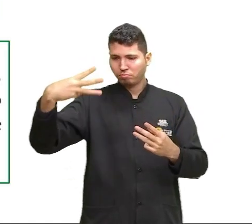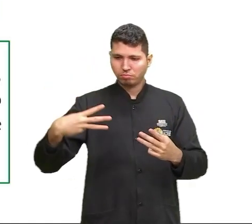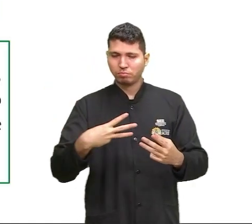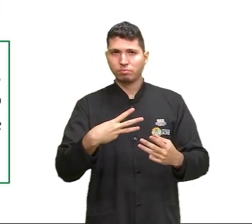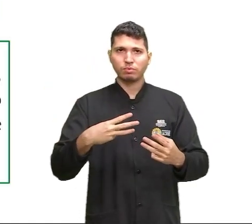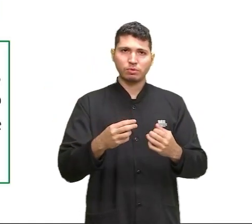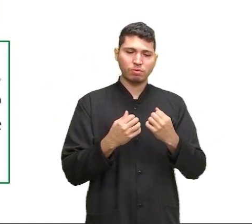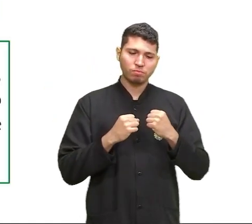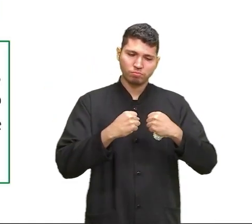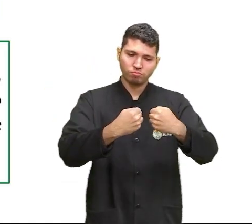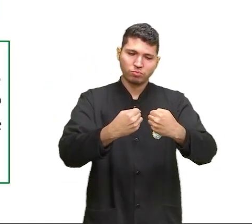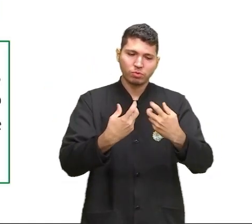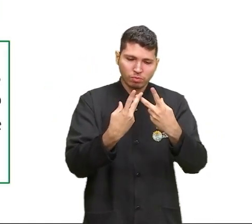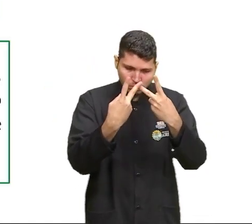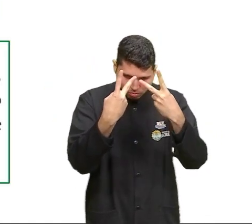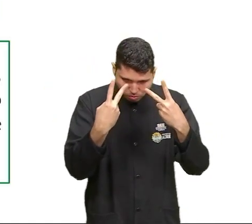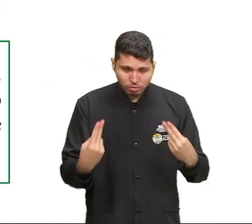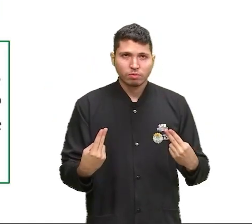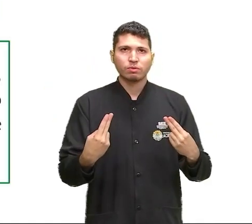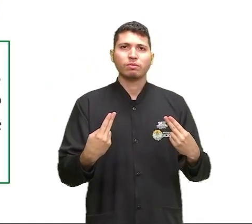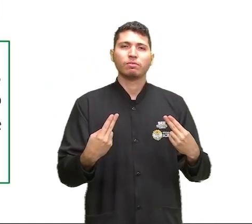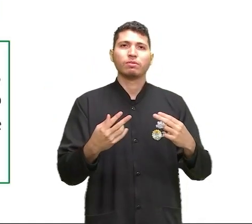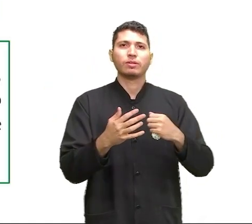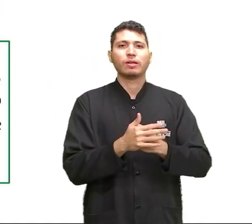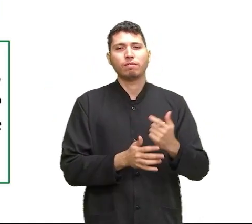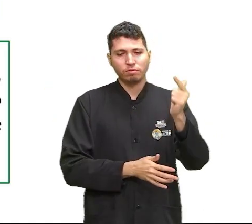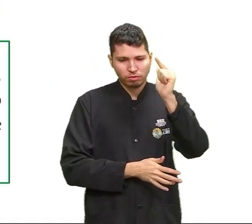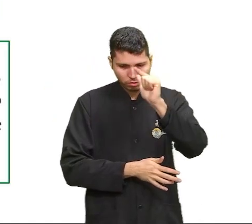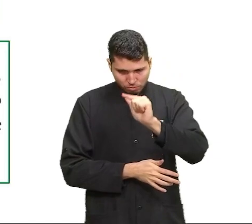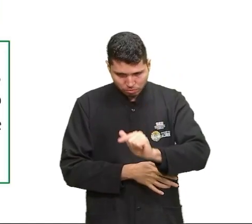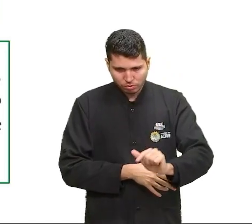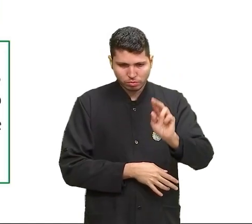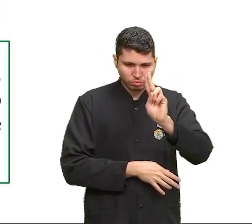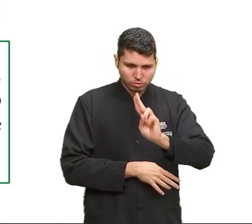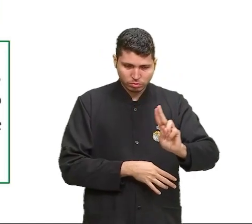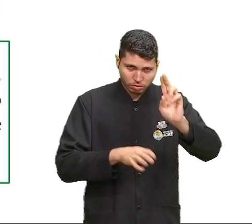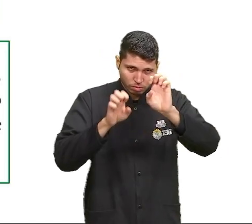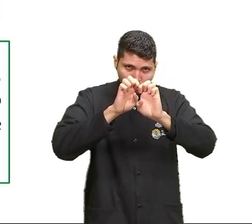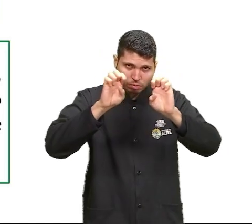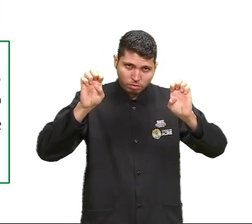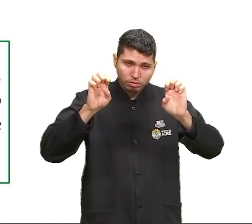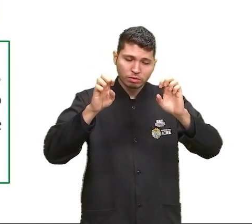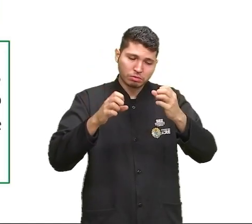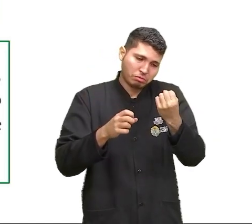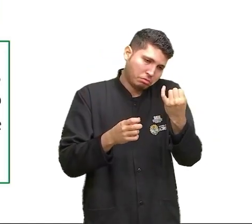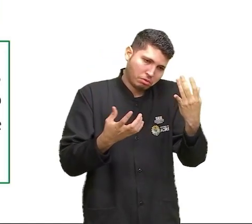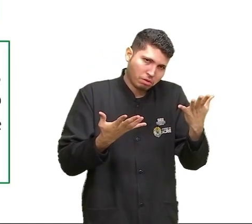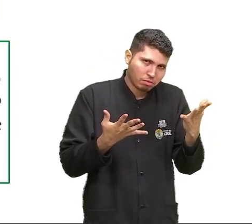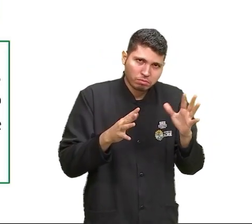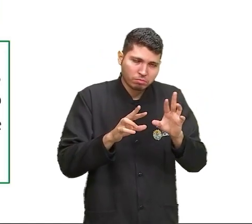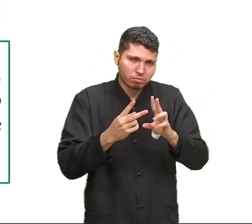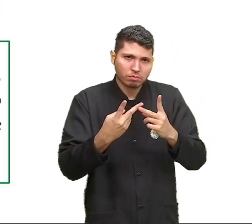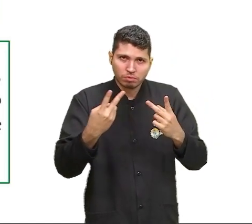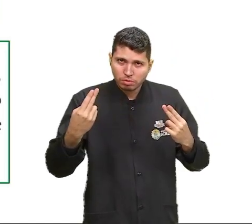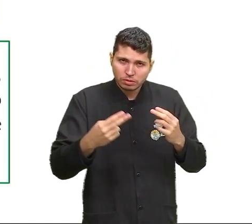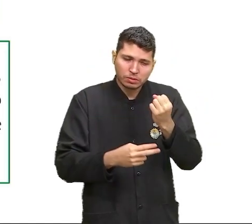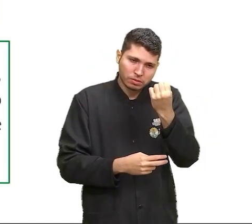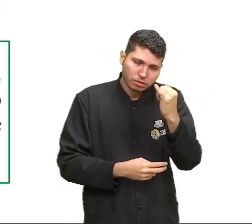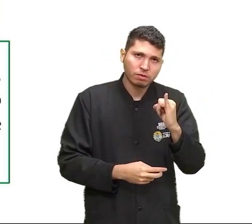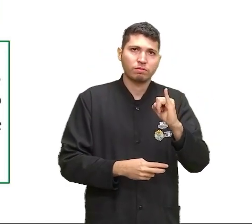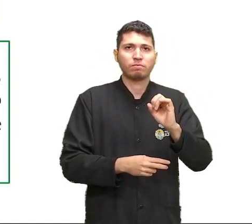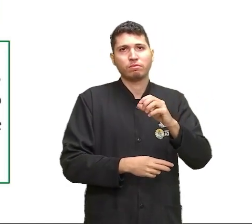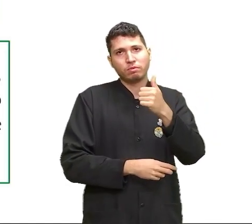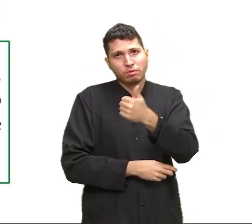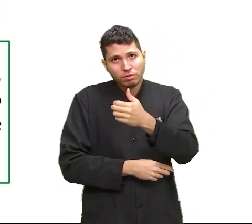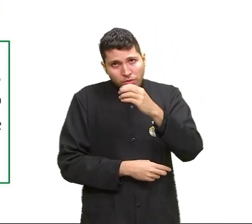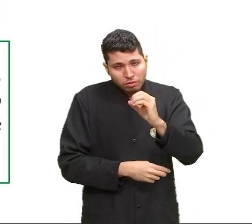resistência igual. O que vai acontecer? Iremos repetir o valor de um desses 3, que é igual, né? Se for 10, a gente vai pegar esse 10